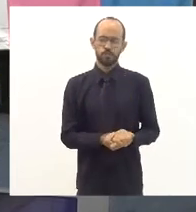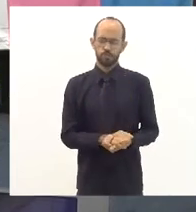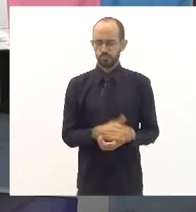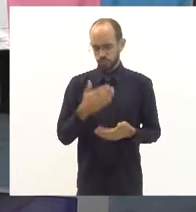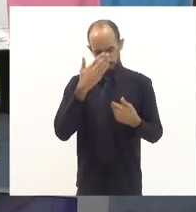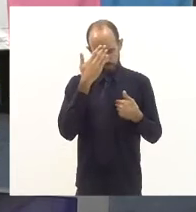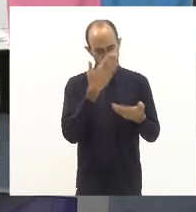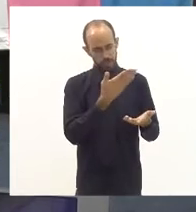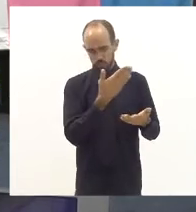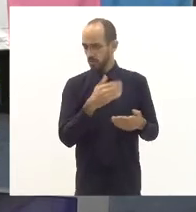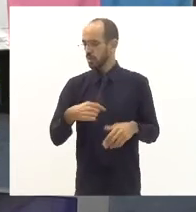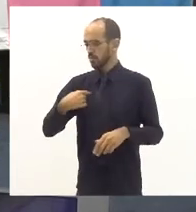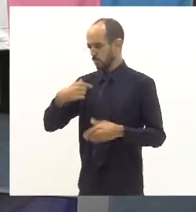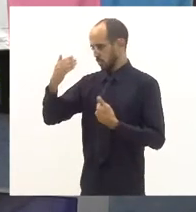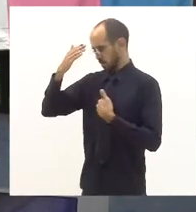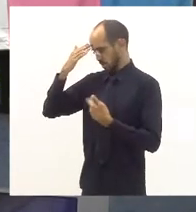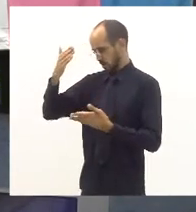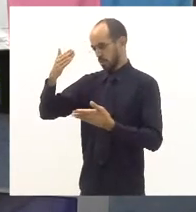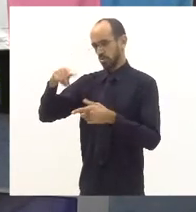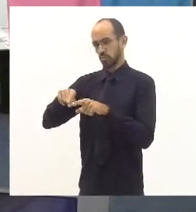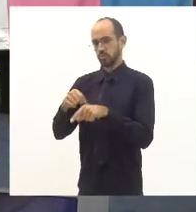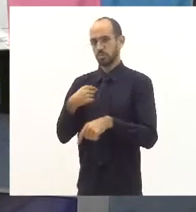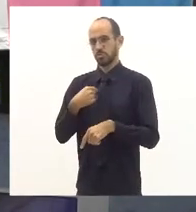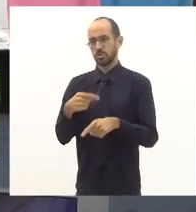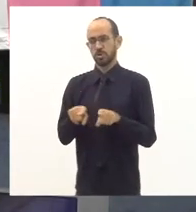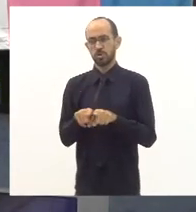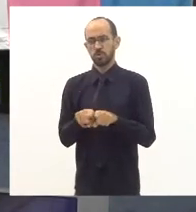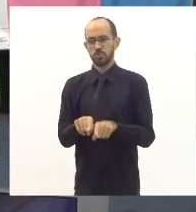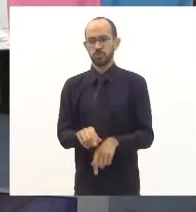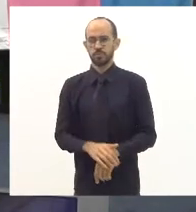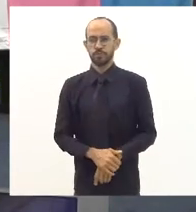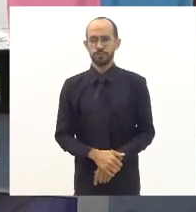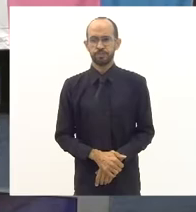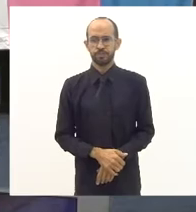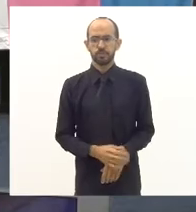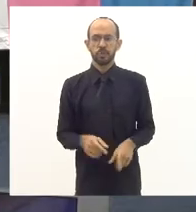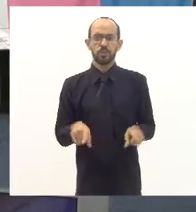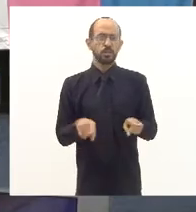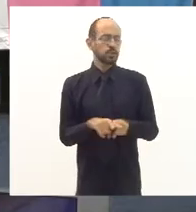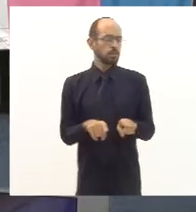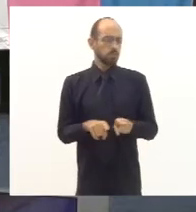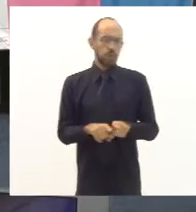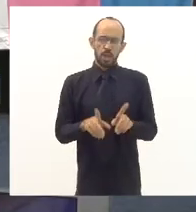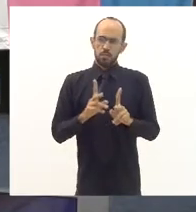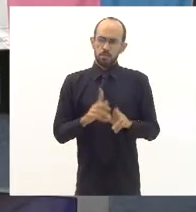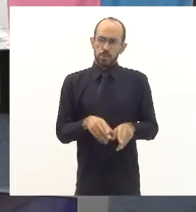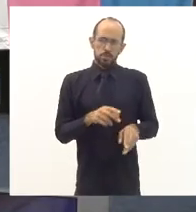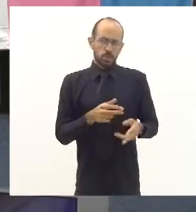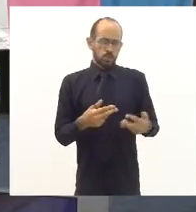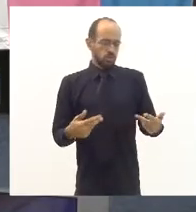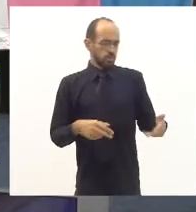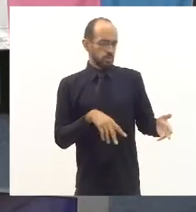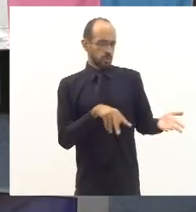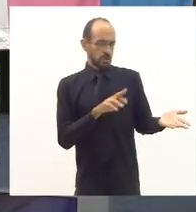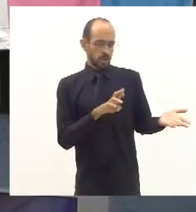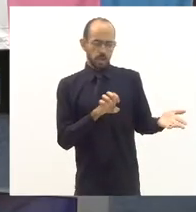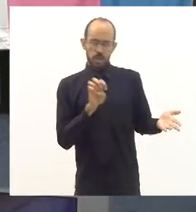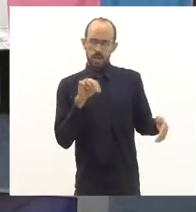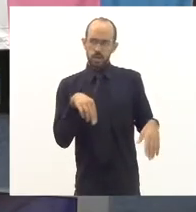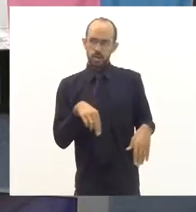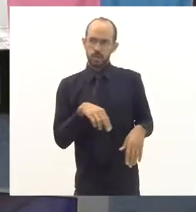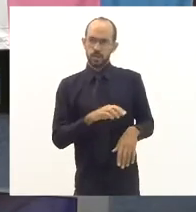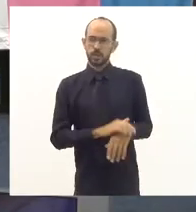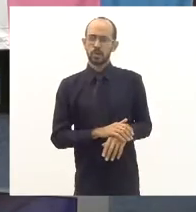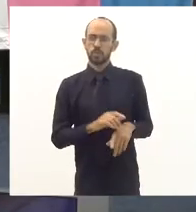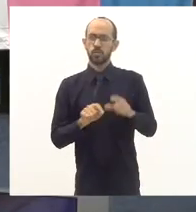agradeço. Espera aí, 30 segundos. Também a mesma coisa, Karen, você,